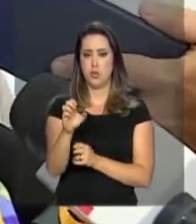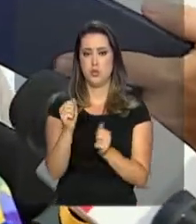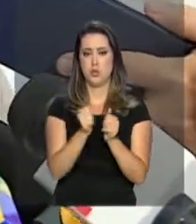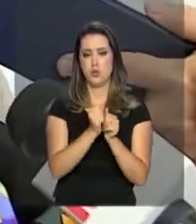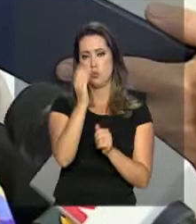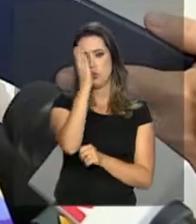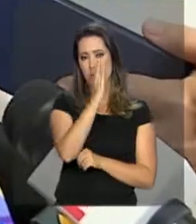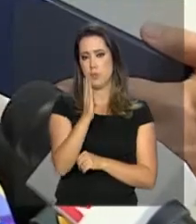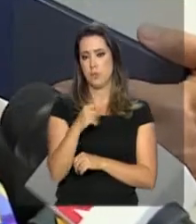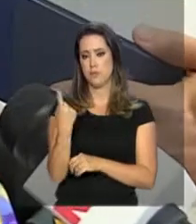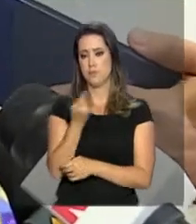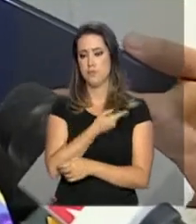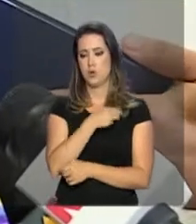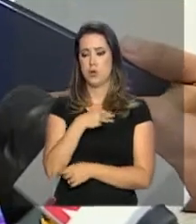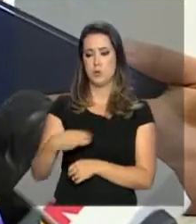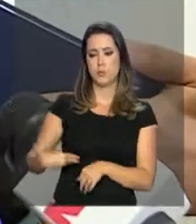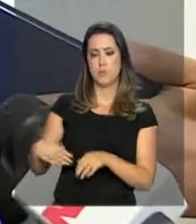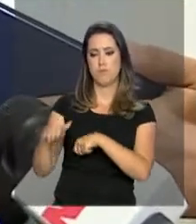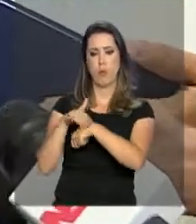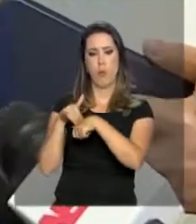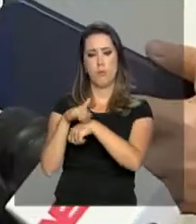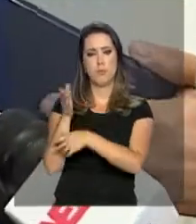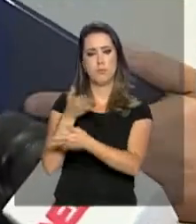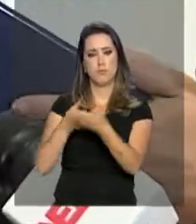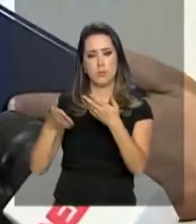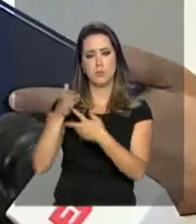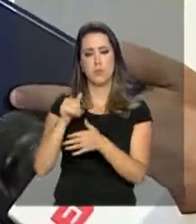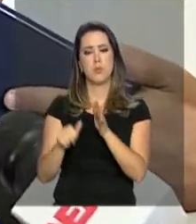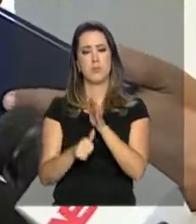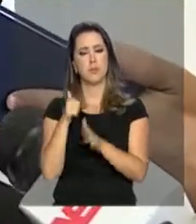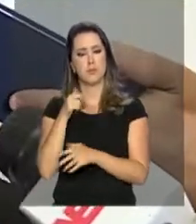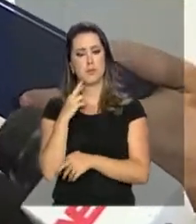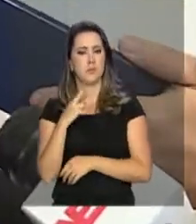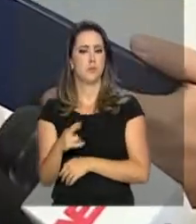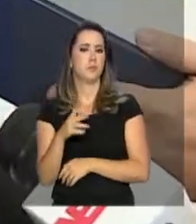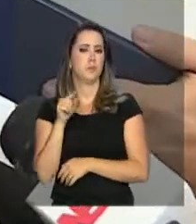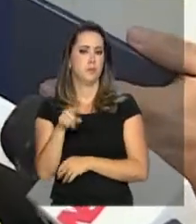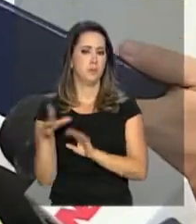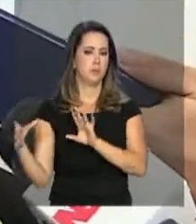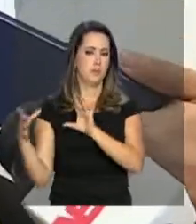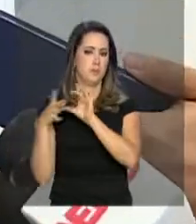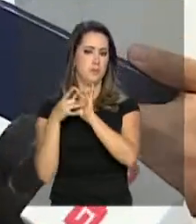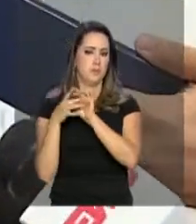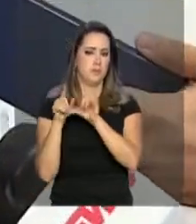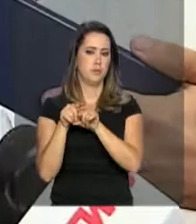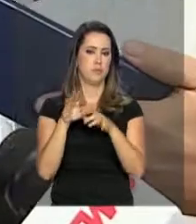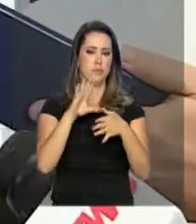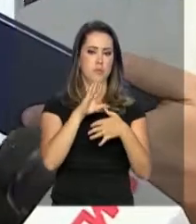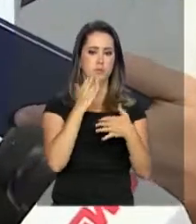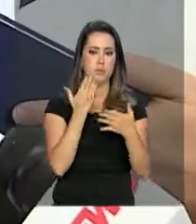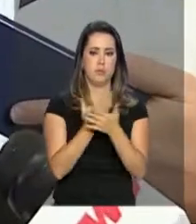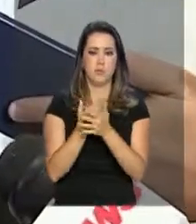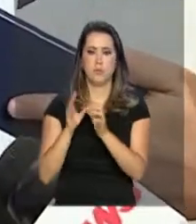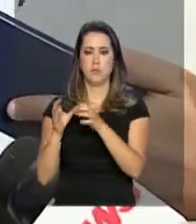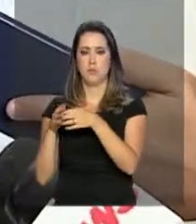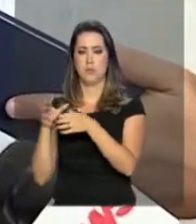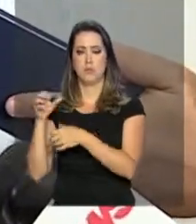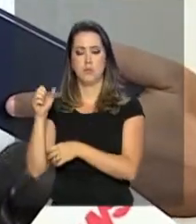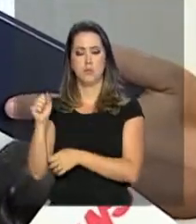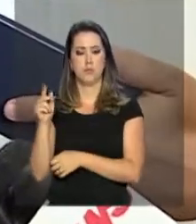nisso e acho que este é um dos primeiros resultados desta desta aliança entre pacífica dentro do pacífico